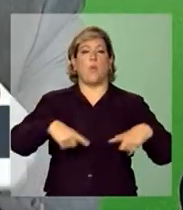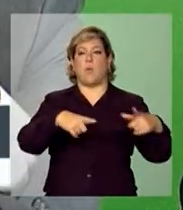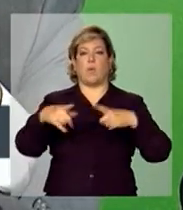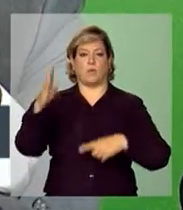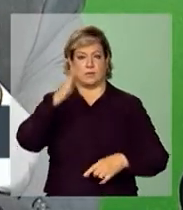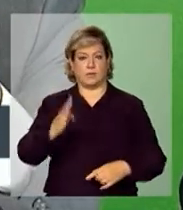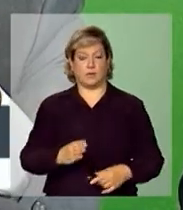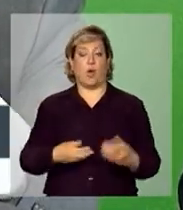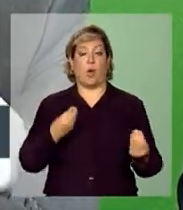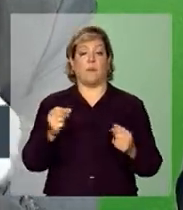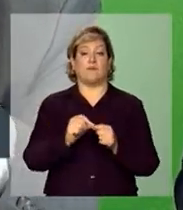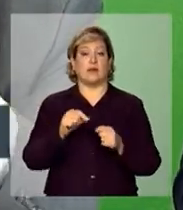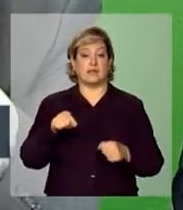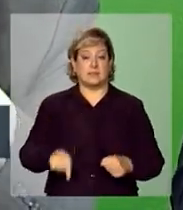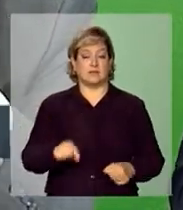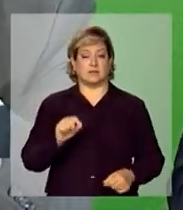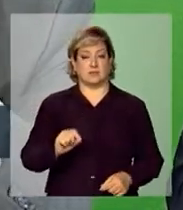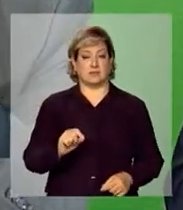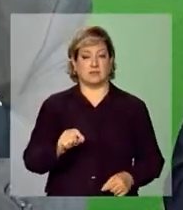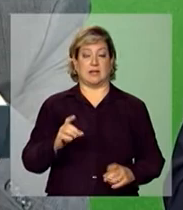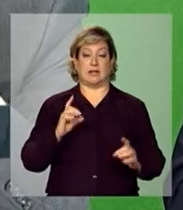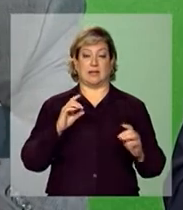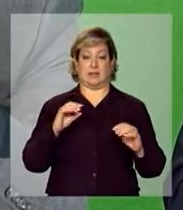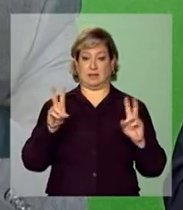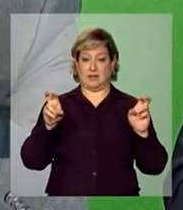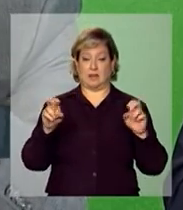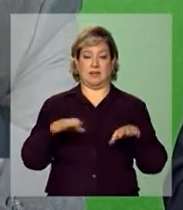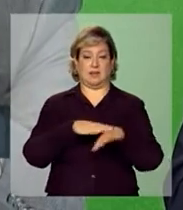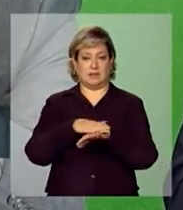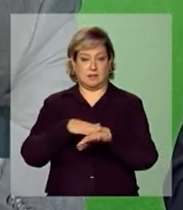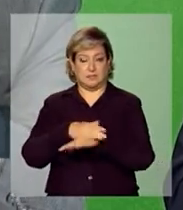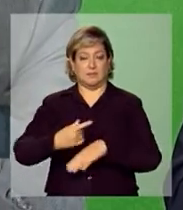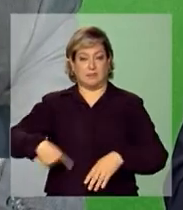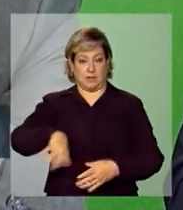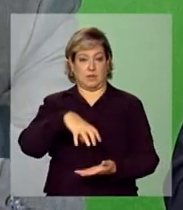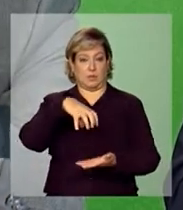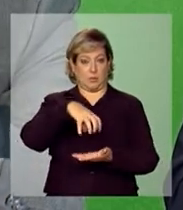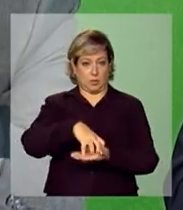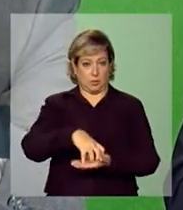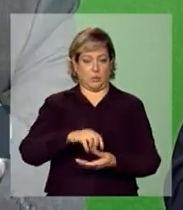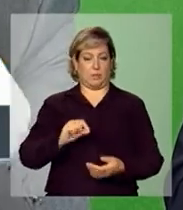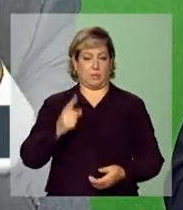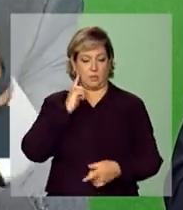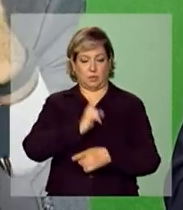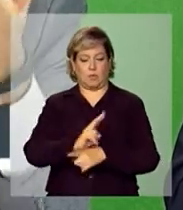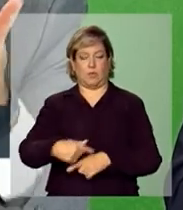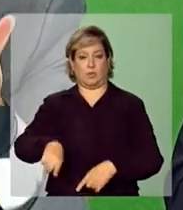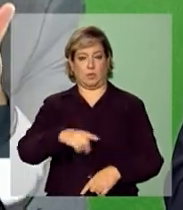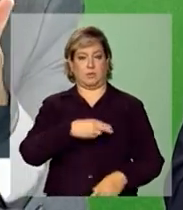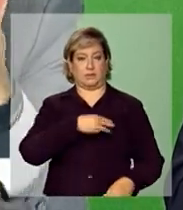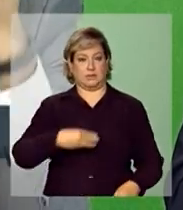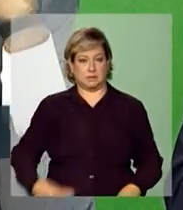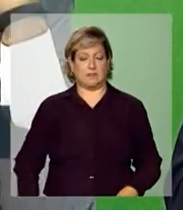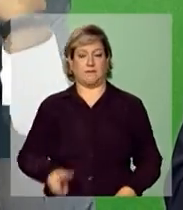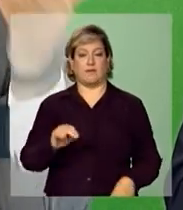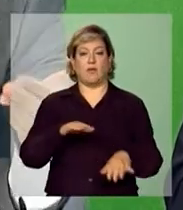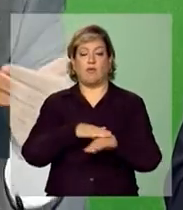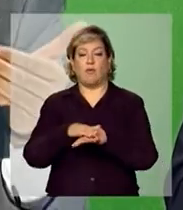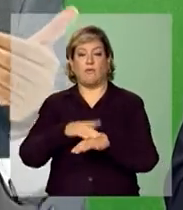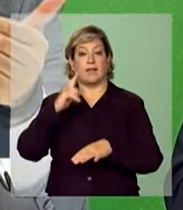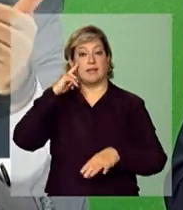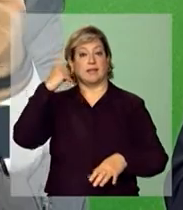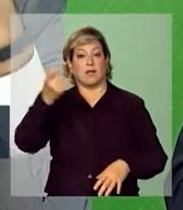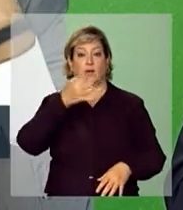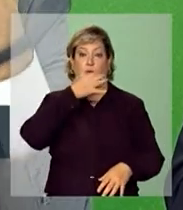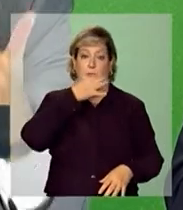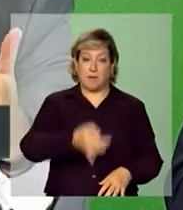dessas câmaras temáticas nós vamos ter uma reunião de Ministérios desse grupo temático do Observatório que irá lugar que irá formular